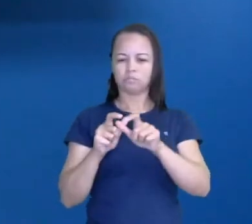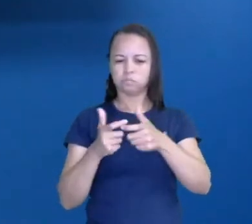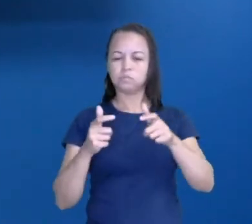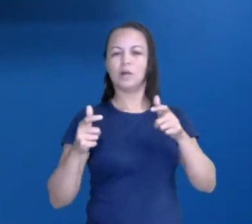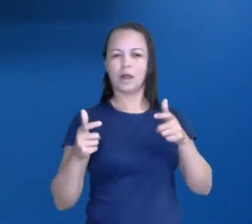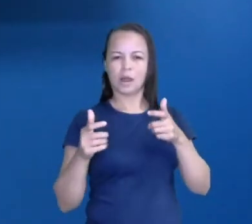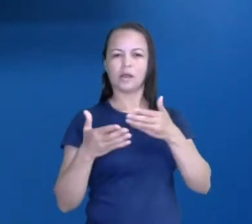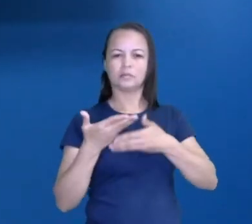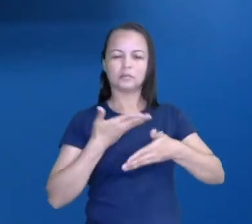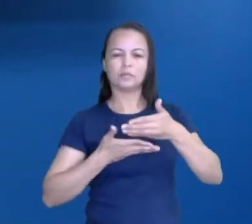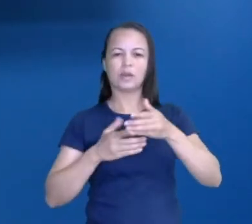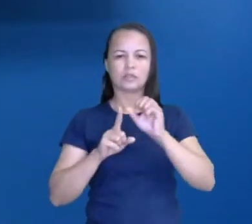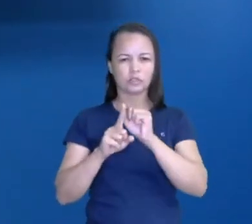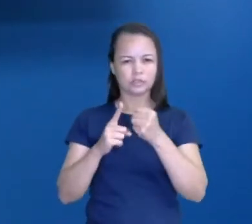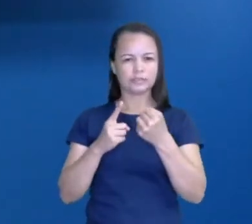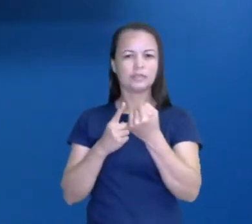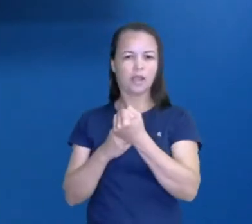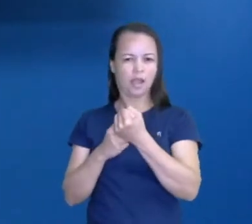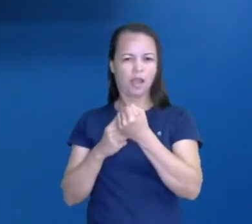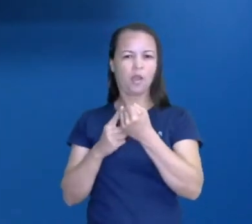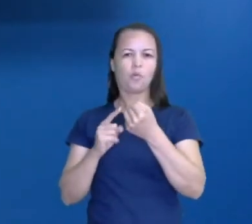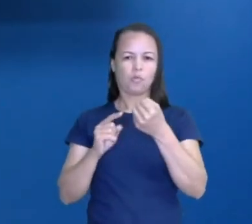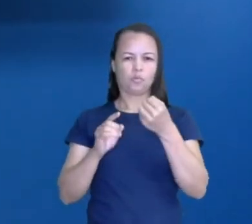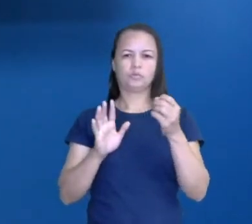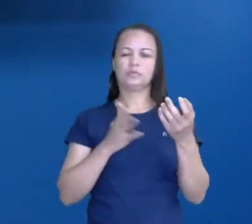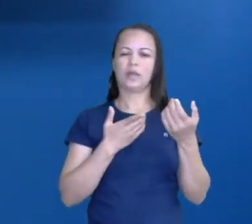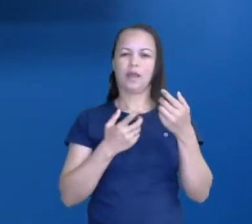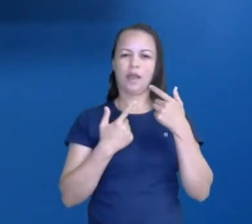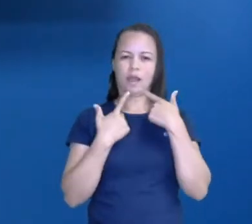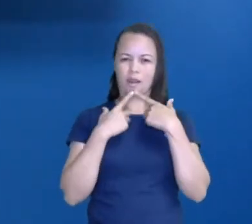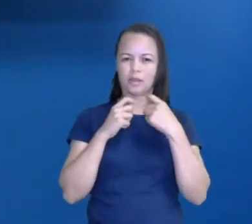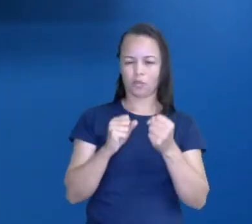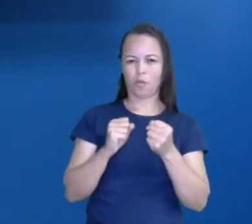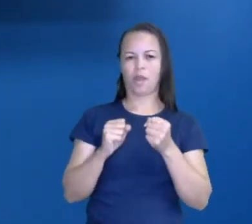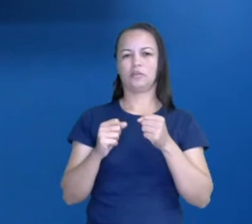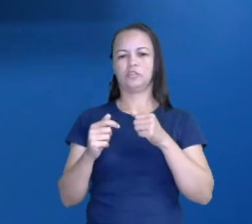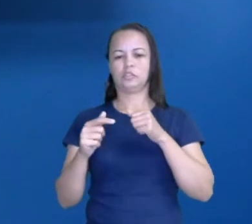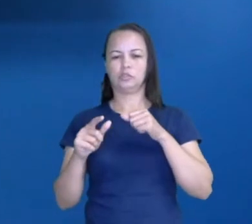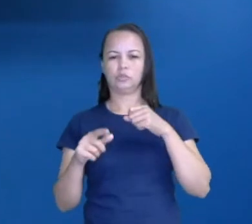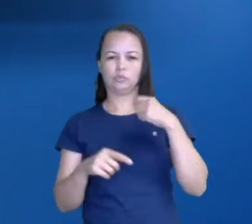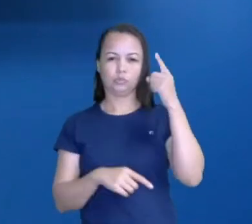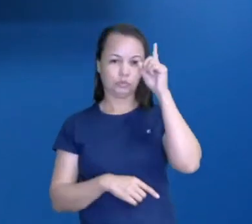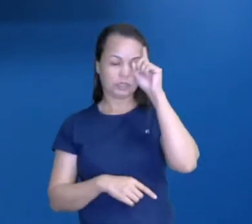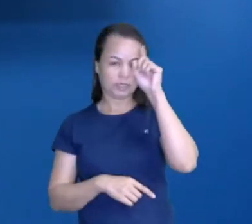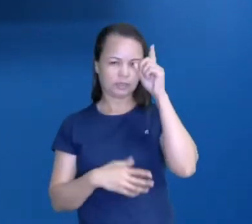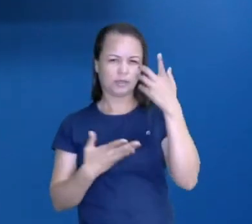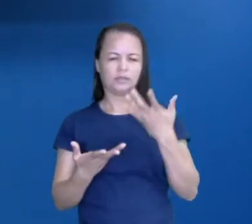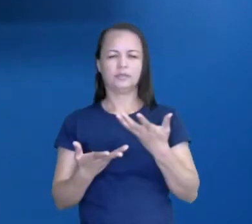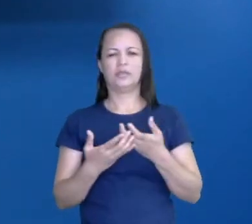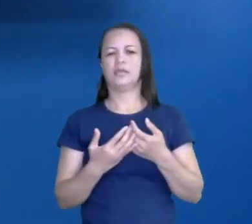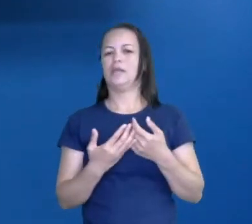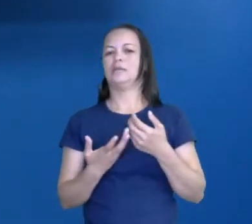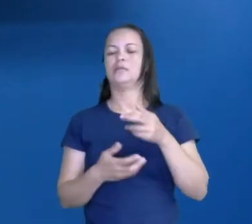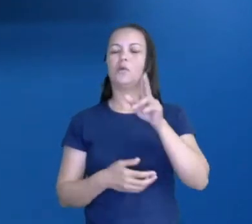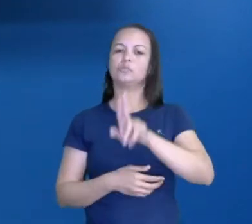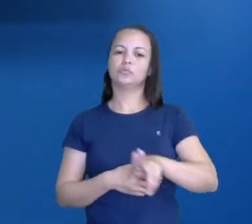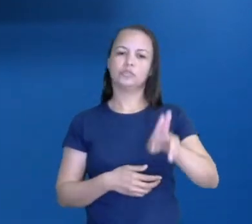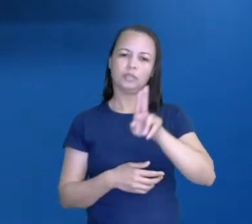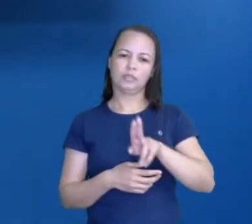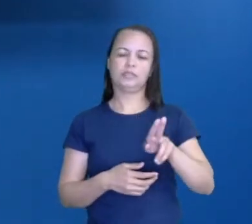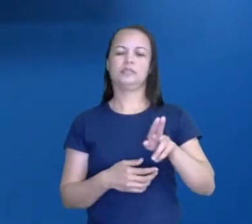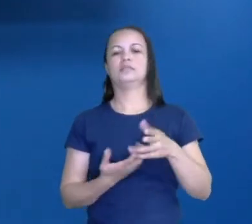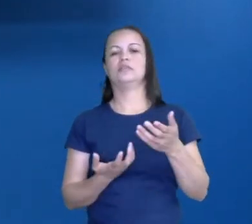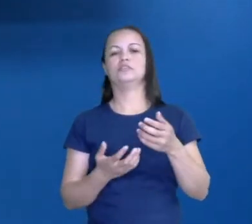mais próximo do social, da linguagem trabalhada no dia a dia, ele utiliza essas figuras de linguagem,